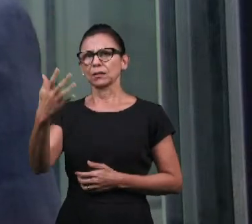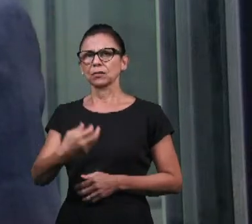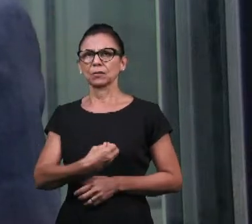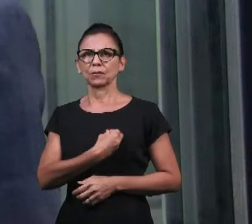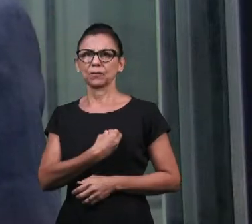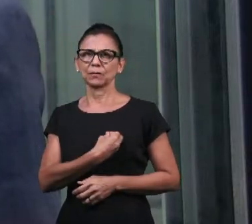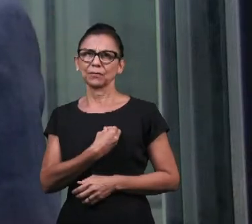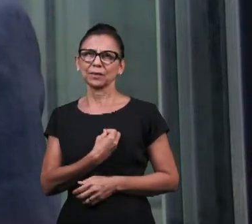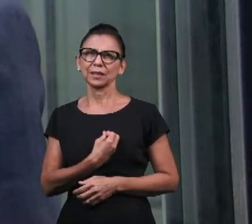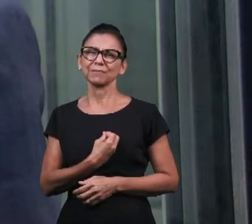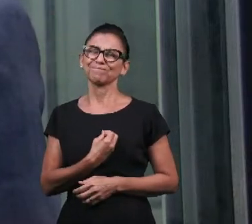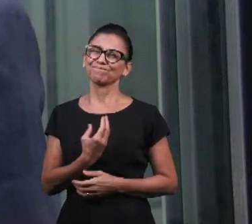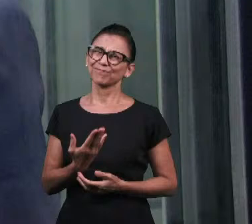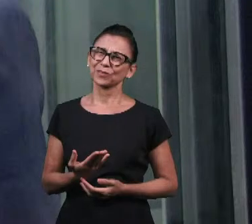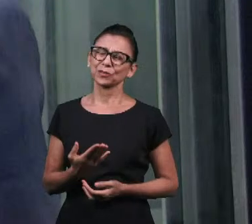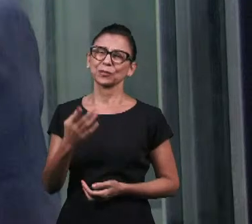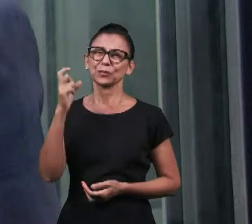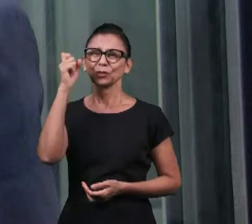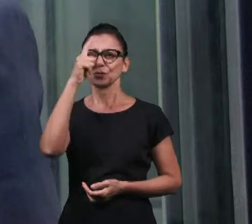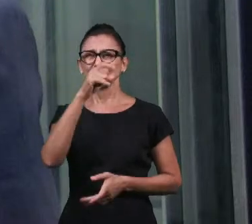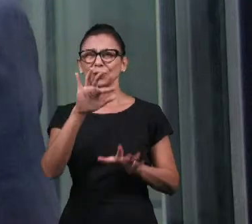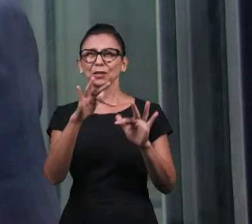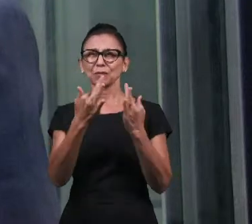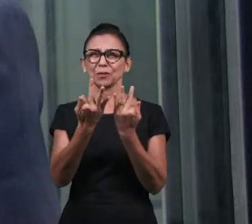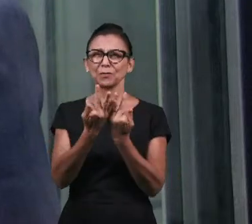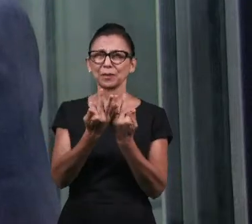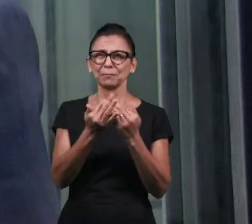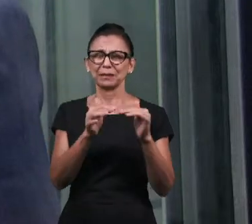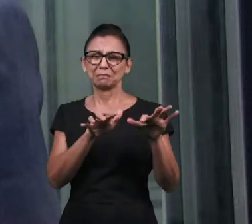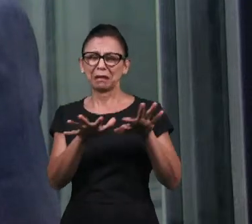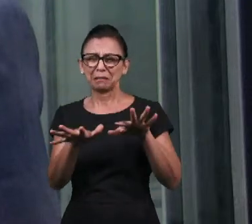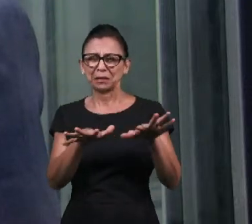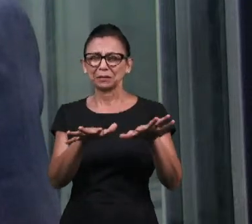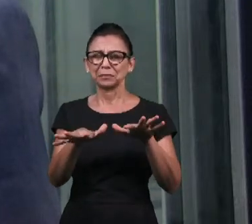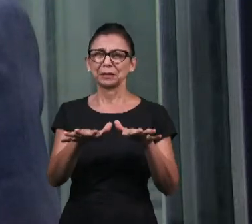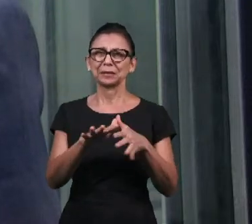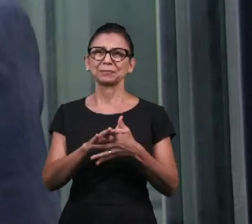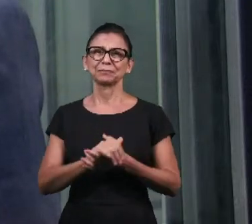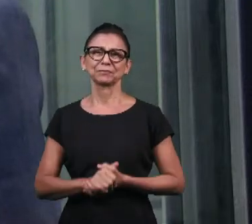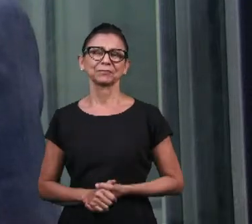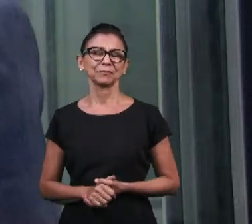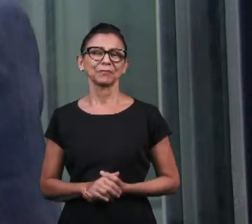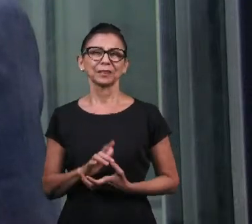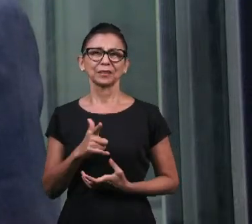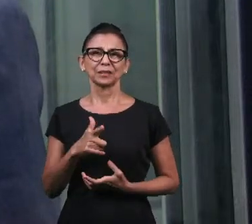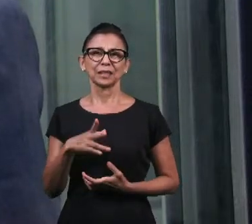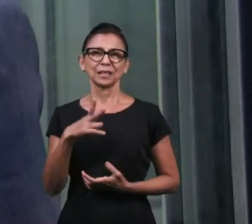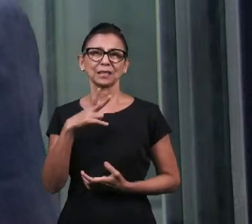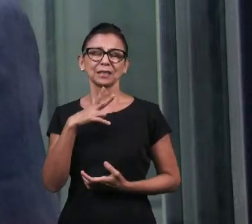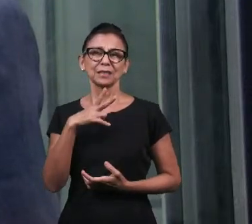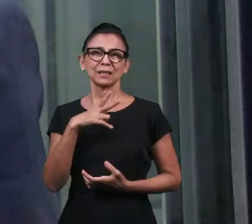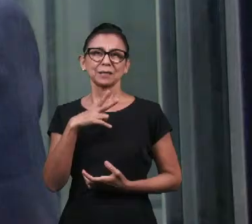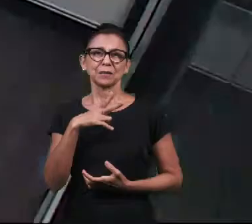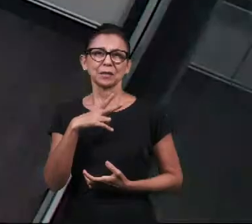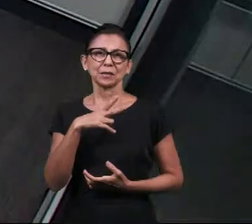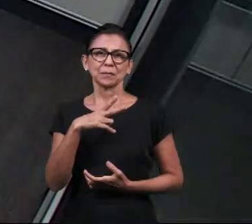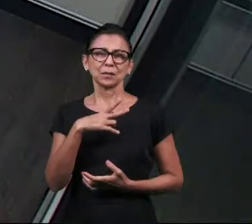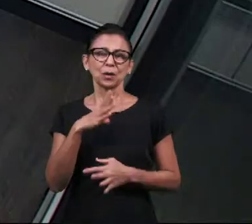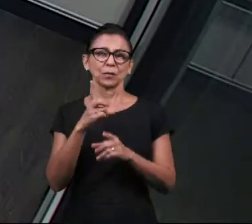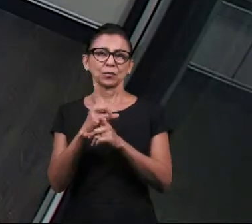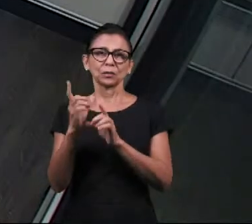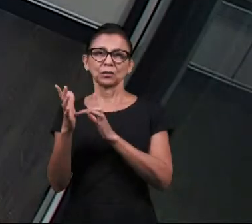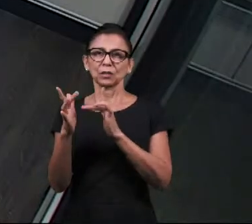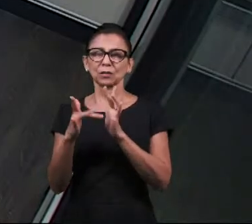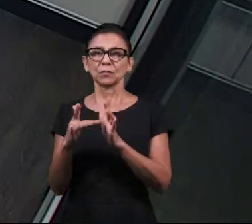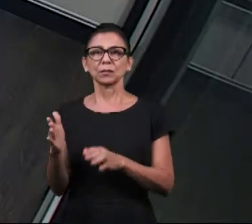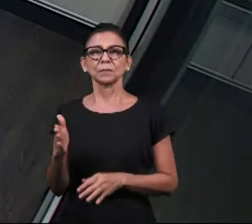família desajustada, uma família sem esse encontro pessoal com o Senhor Jesus. Amém.